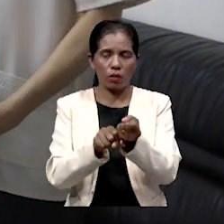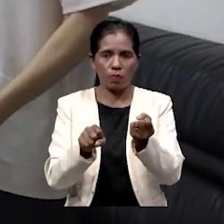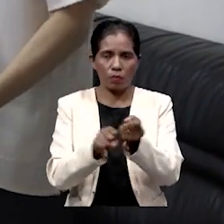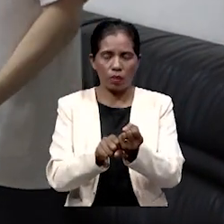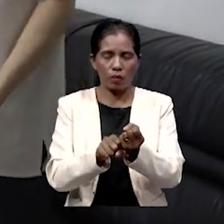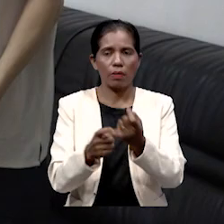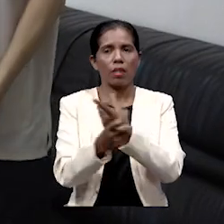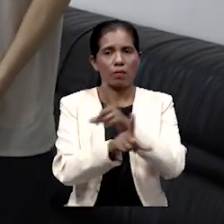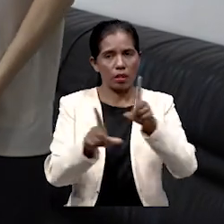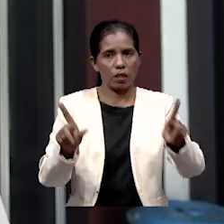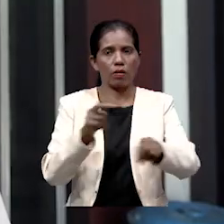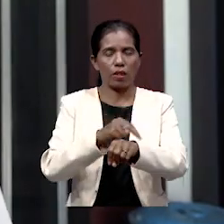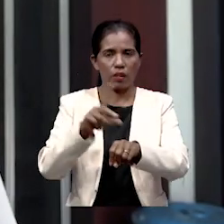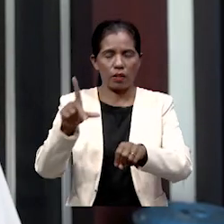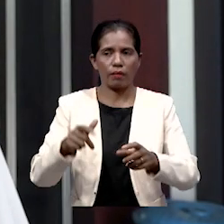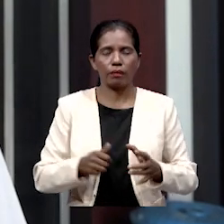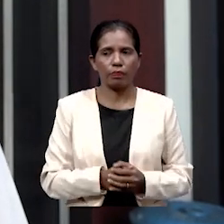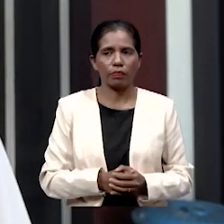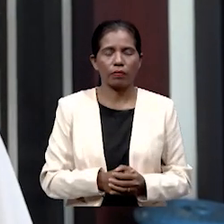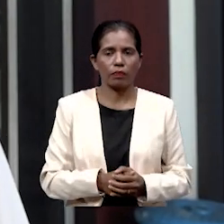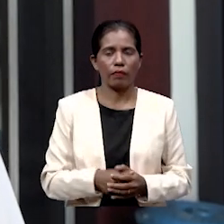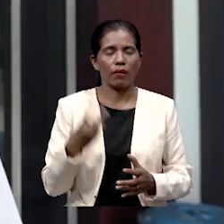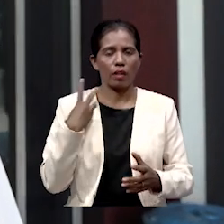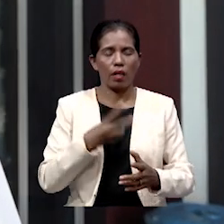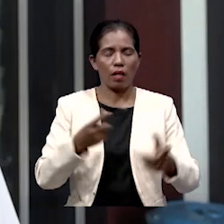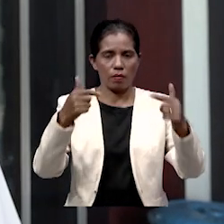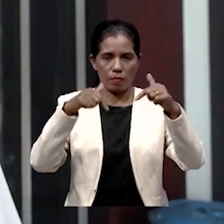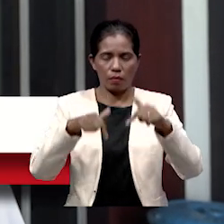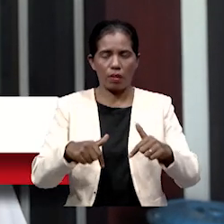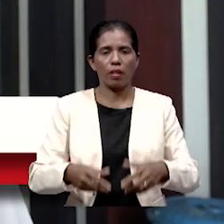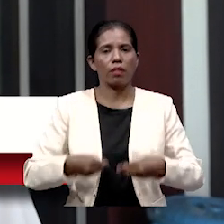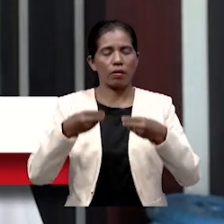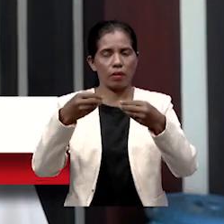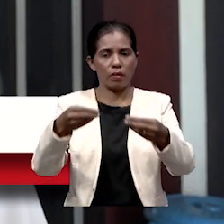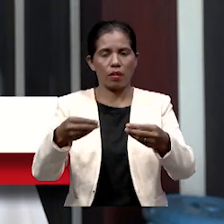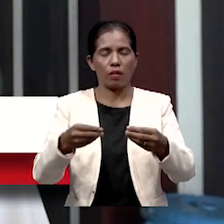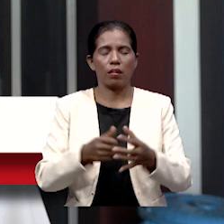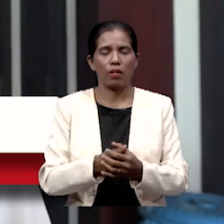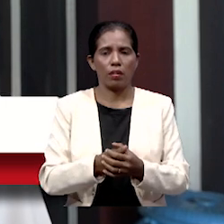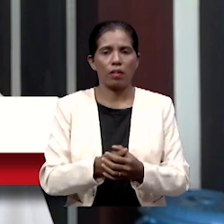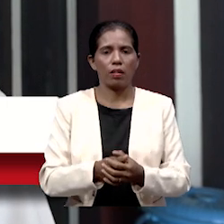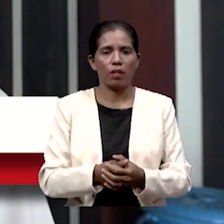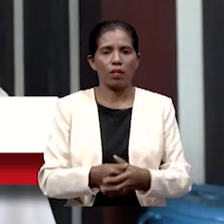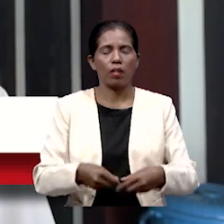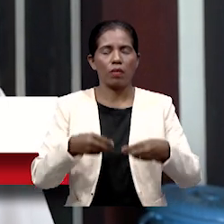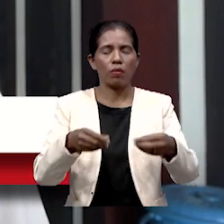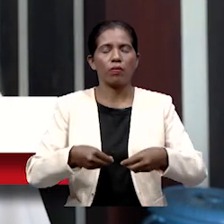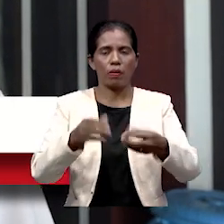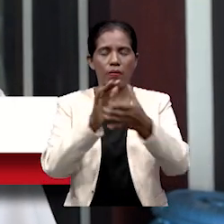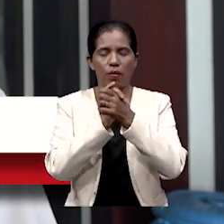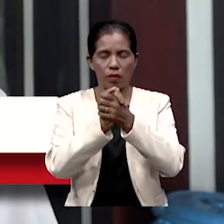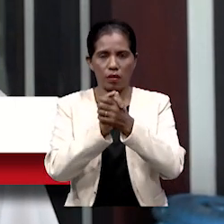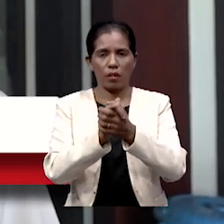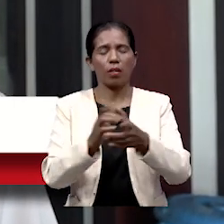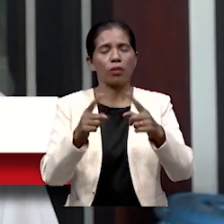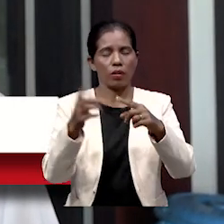luta libertação nacional. So I just come here to send my congratulations. Oi, não mai